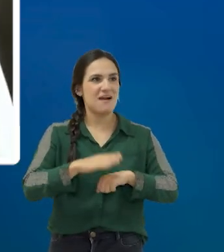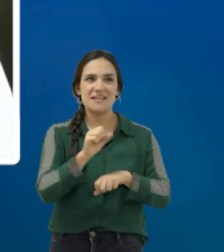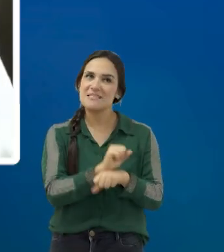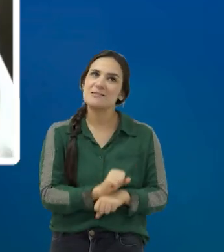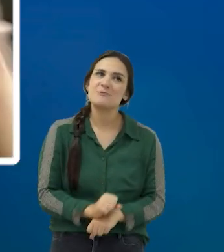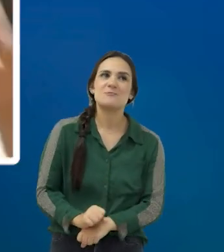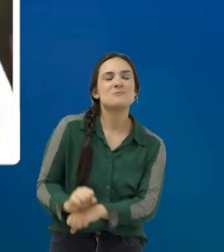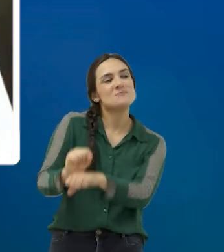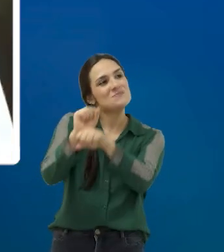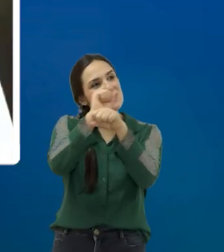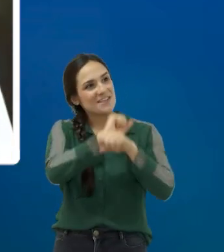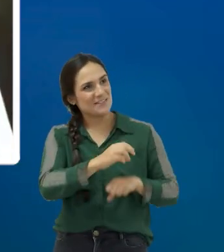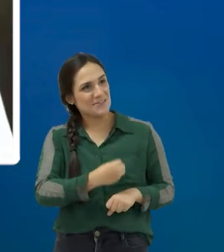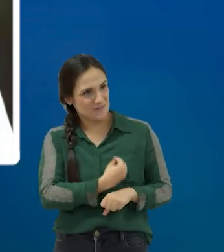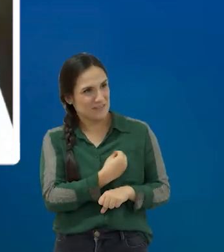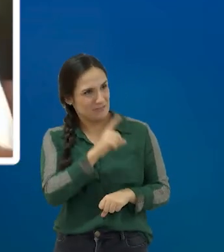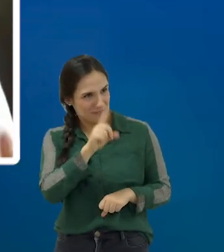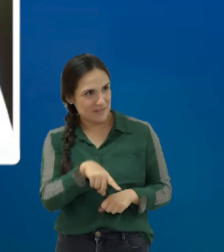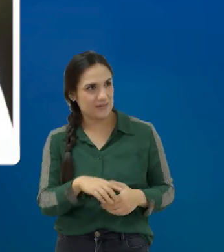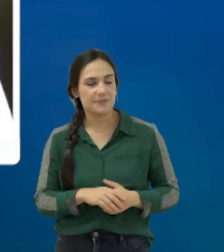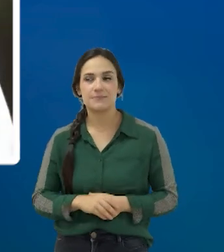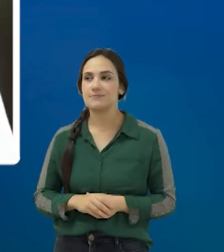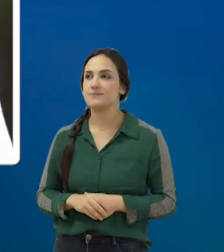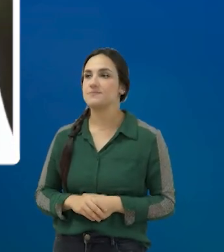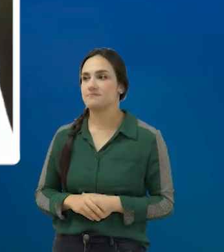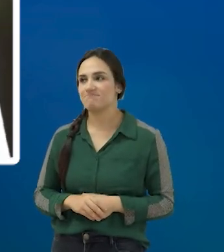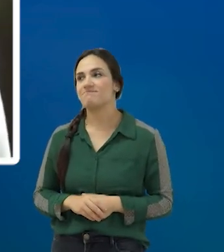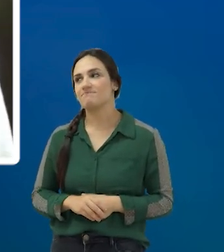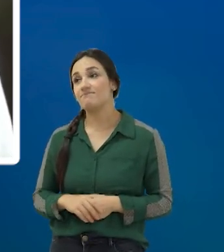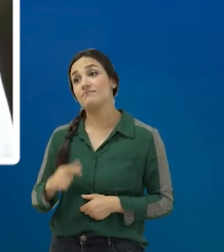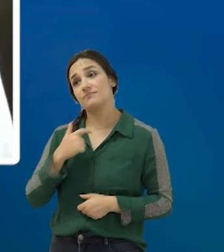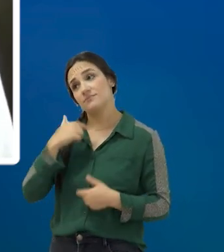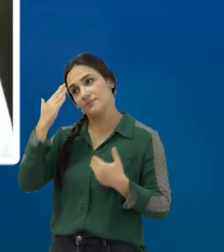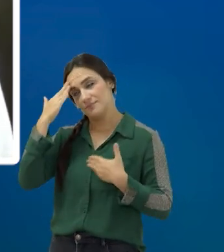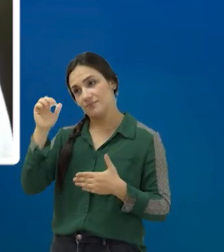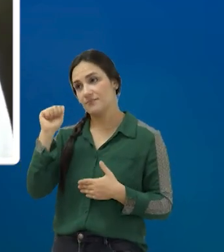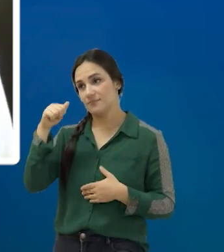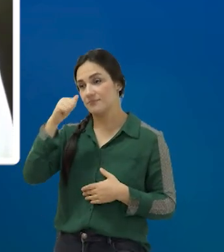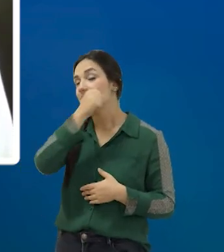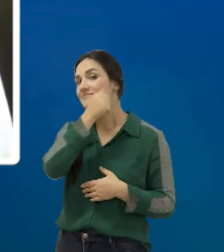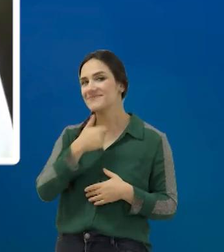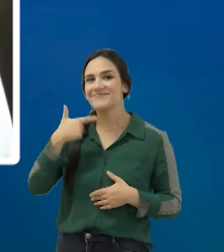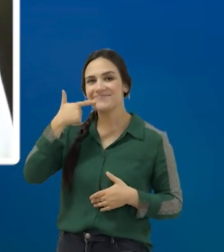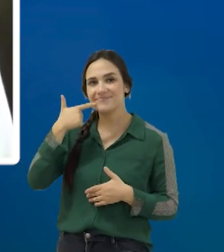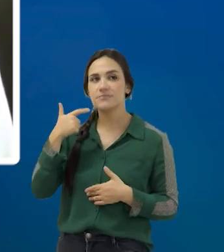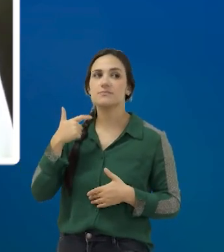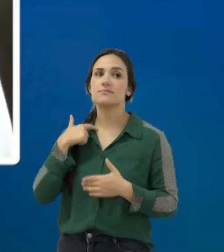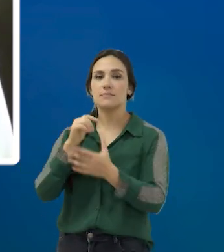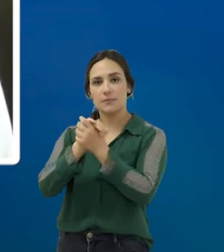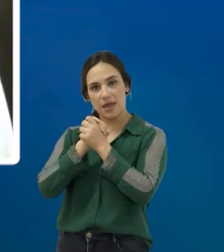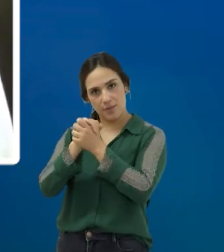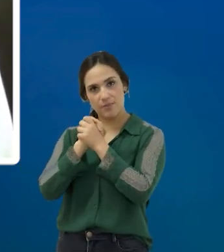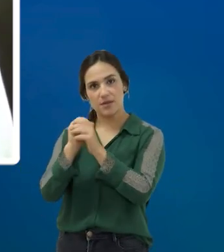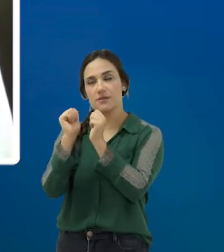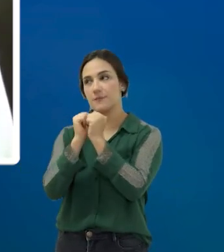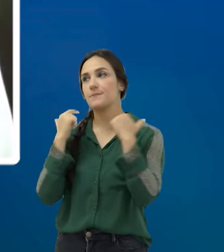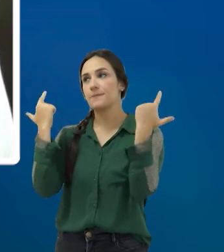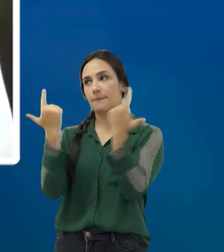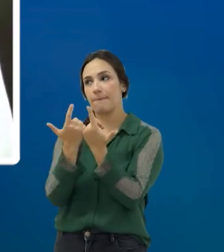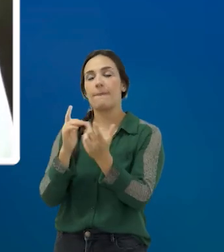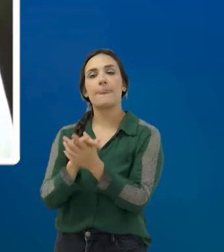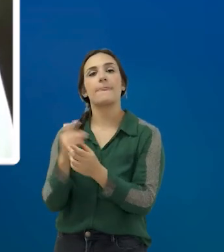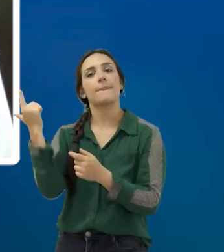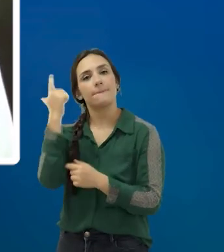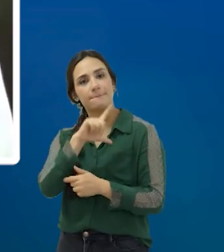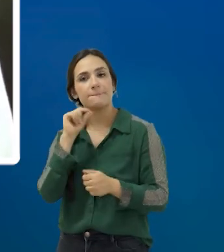né? Existe um brilho maior diante da vida e das pessoas e das coisas, né? Muito obrigado, Ana. Parabéns